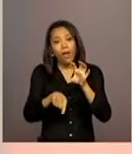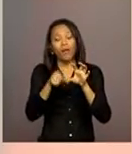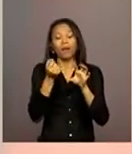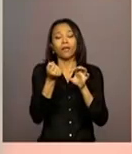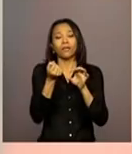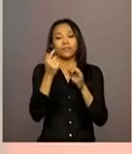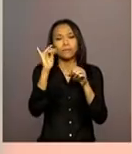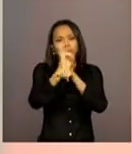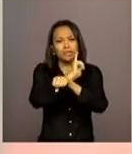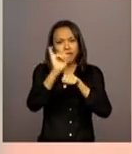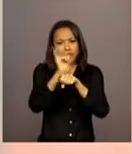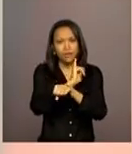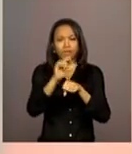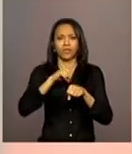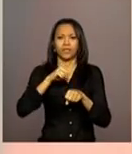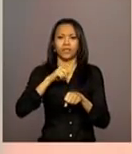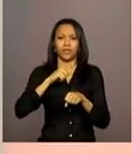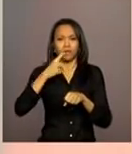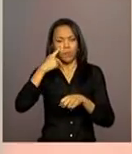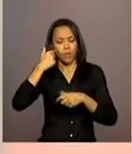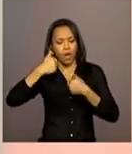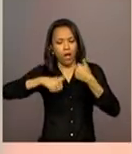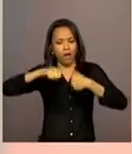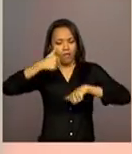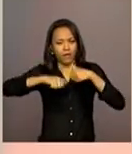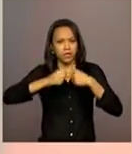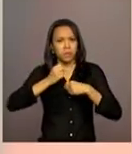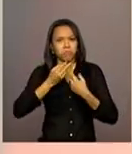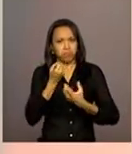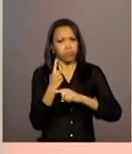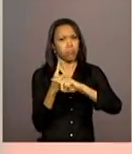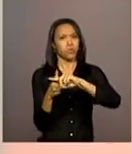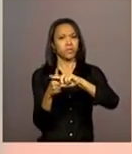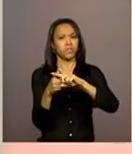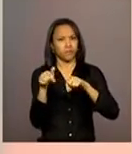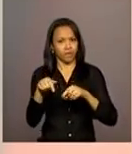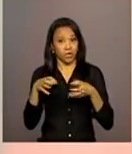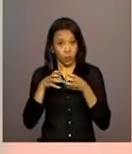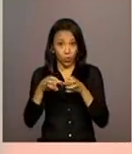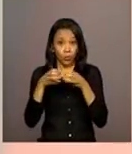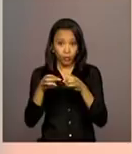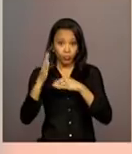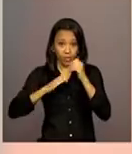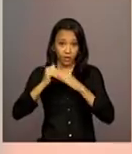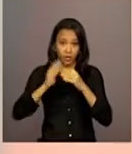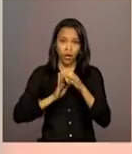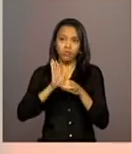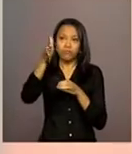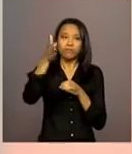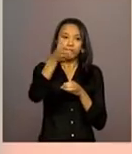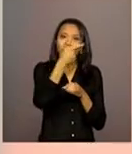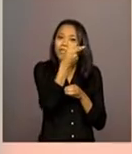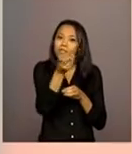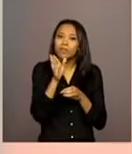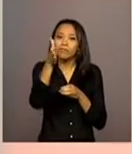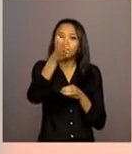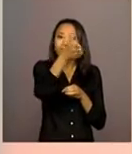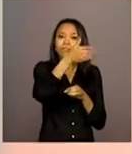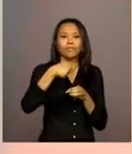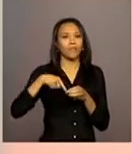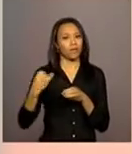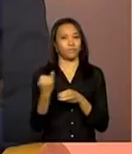teve uma avaliação muito positiva equipe volante deu certo equipe volante é valiosa para o